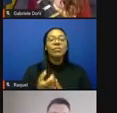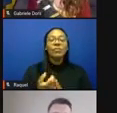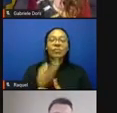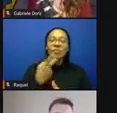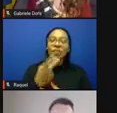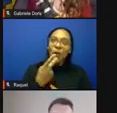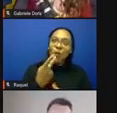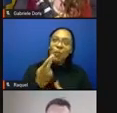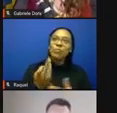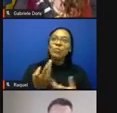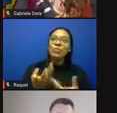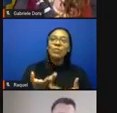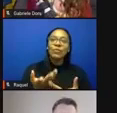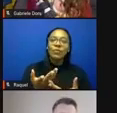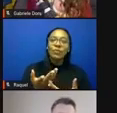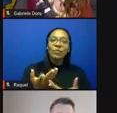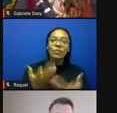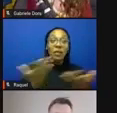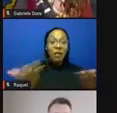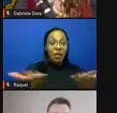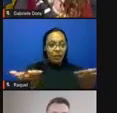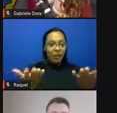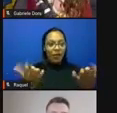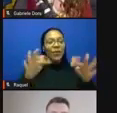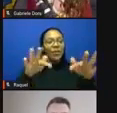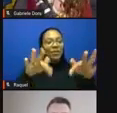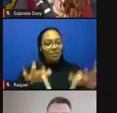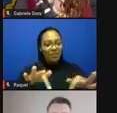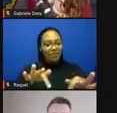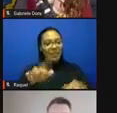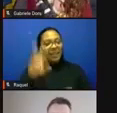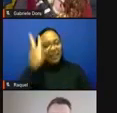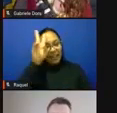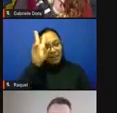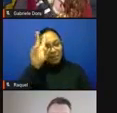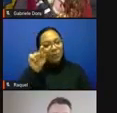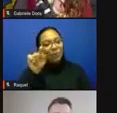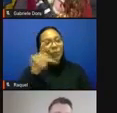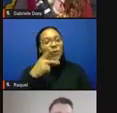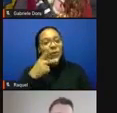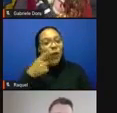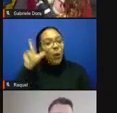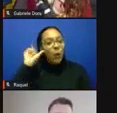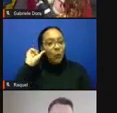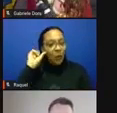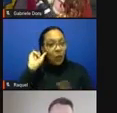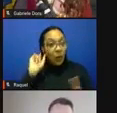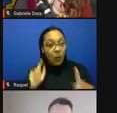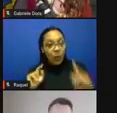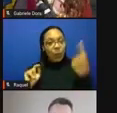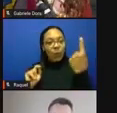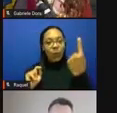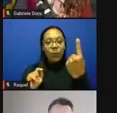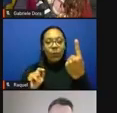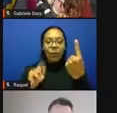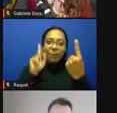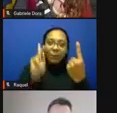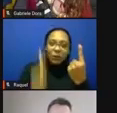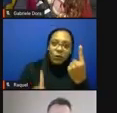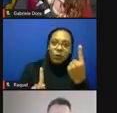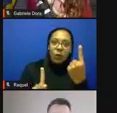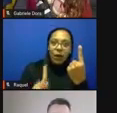lembro de uma fala sua e eu encerro agora lembrando da tua menção aí, de que se uma única pessoa assistir a